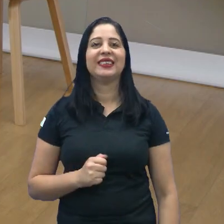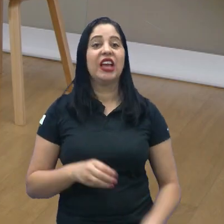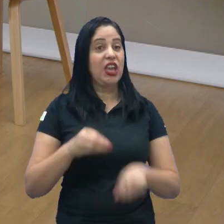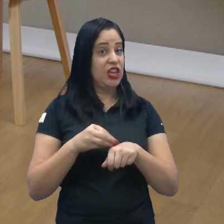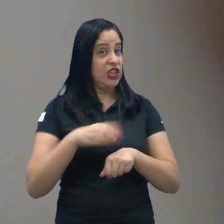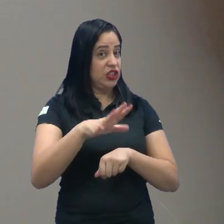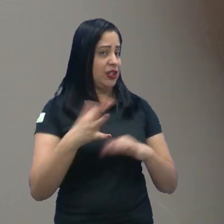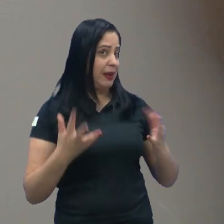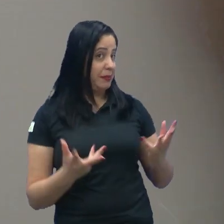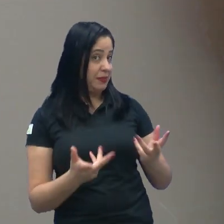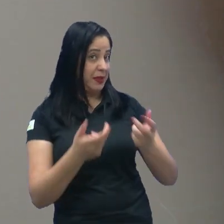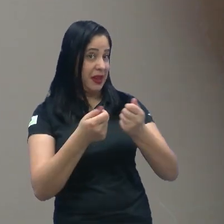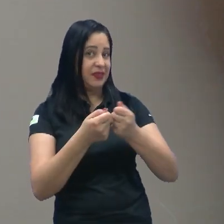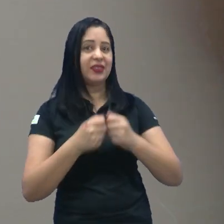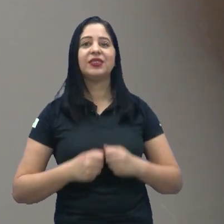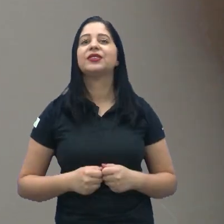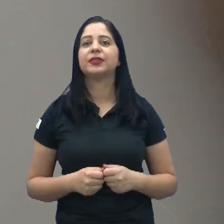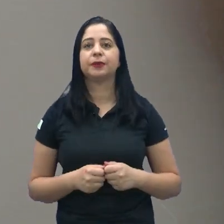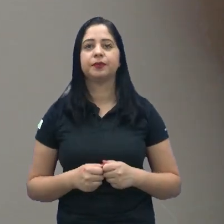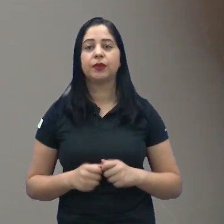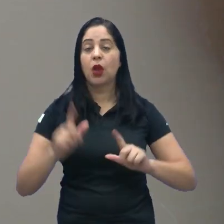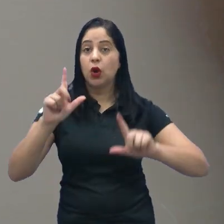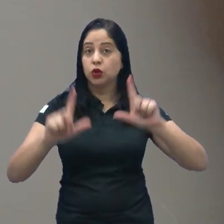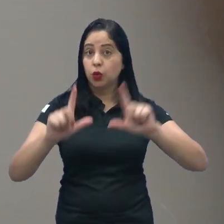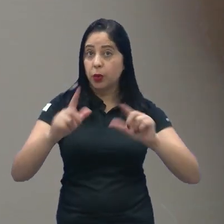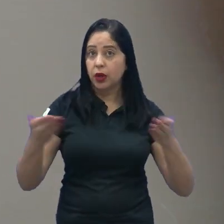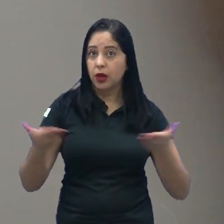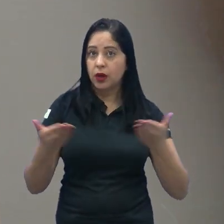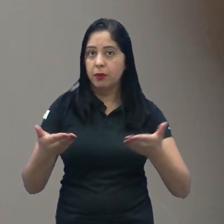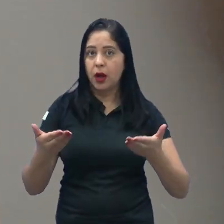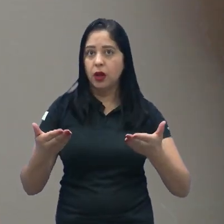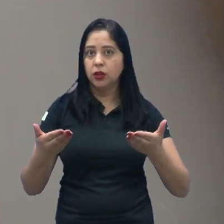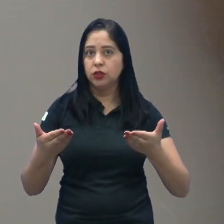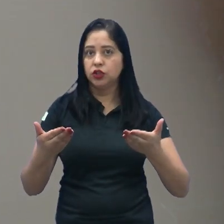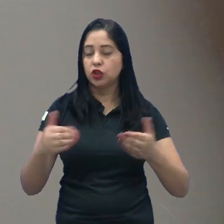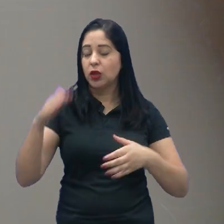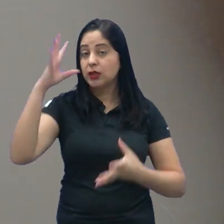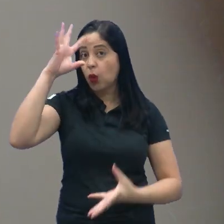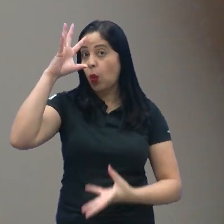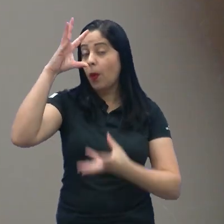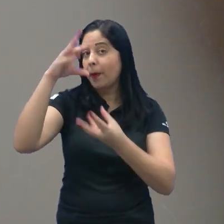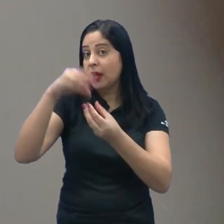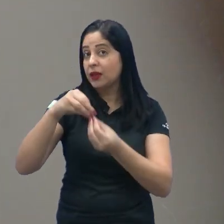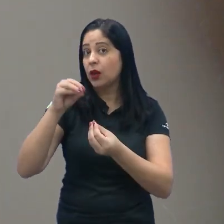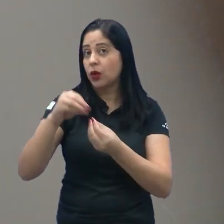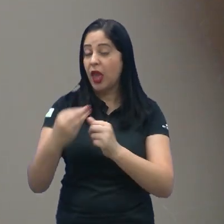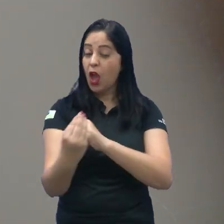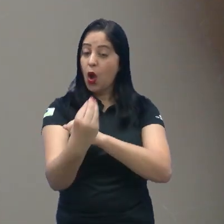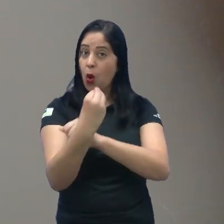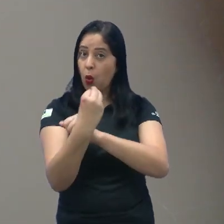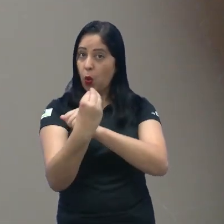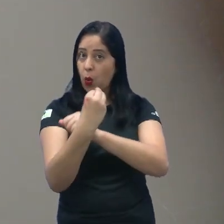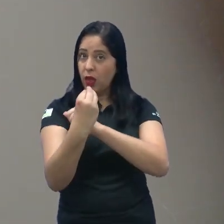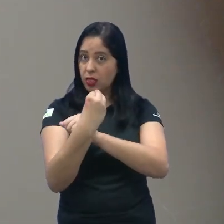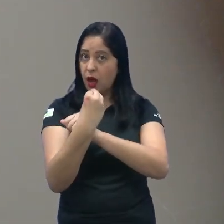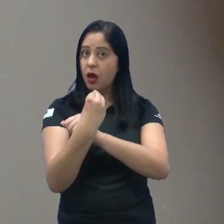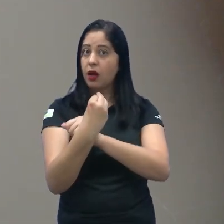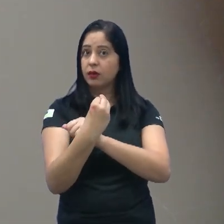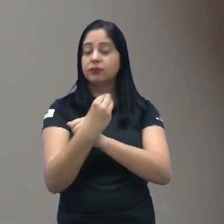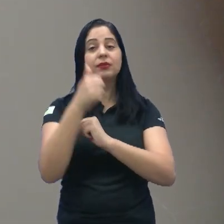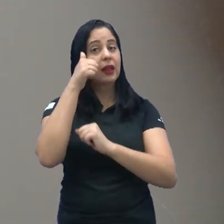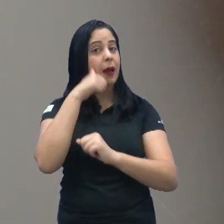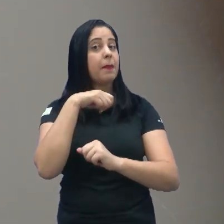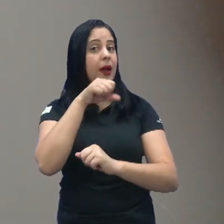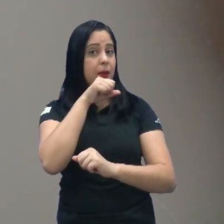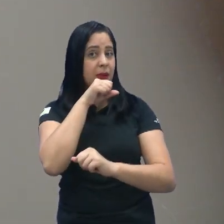valiosas, incríveis. Olha só, gente, no programa de hoje ficou muito evidente que cuidar da saúde da mamãe também é cuidar